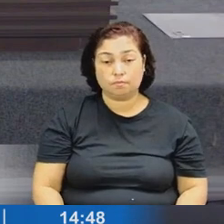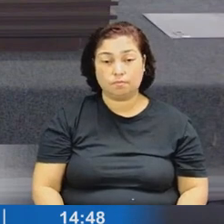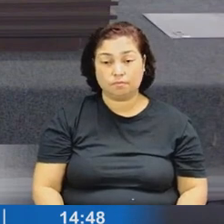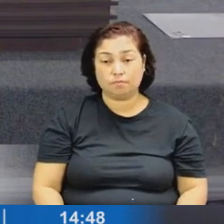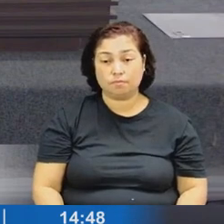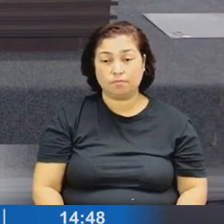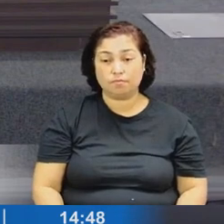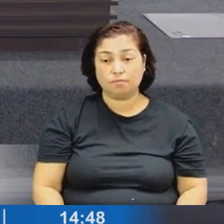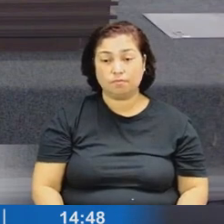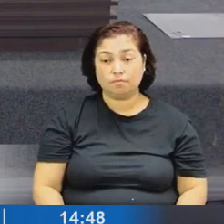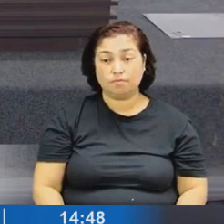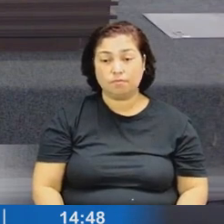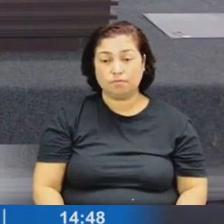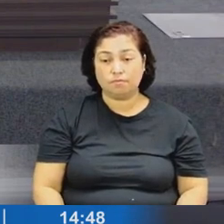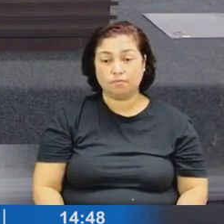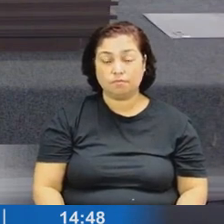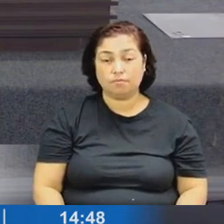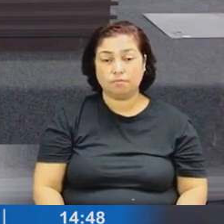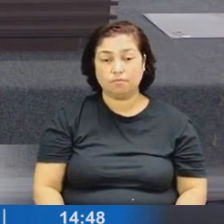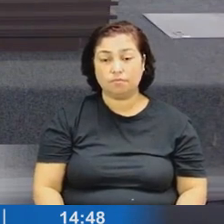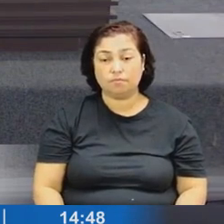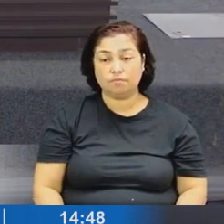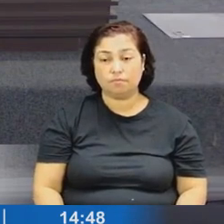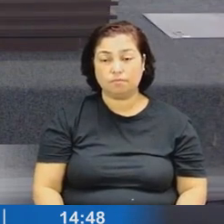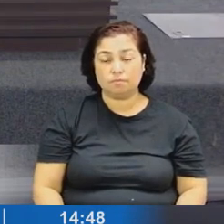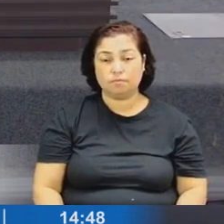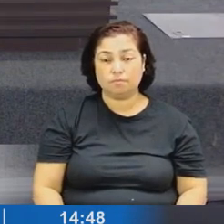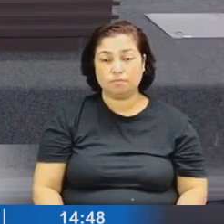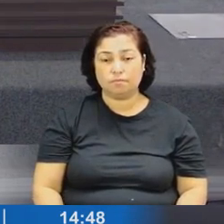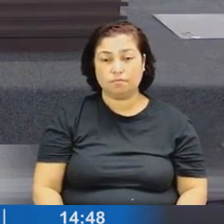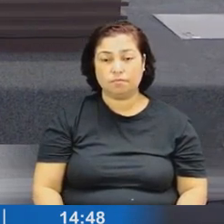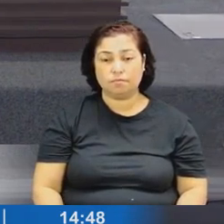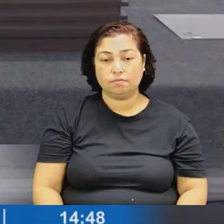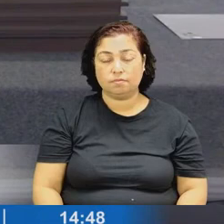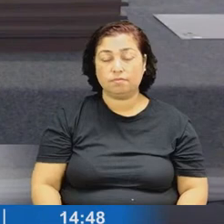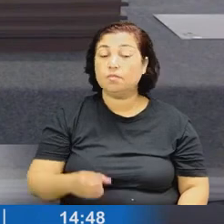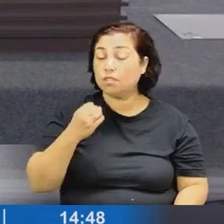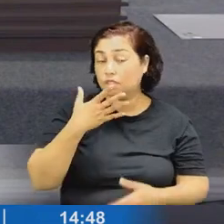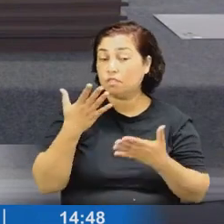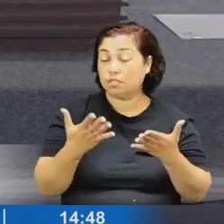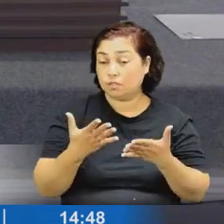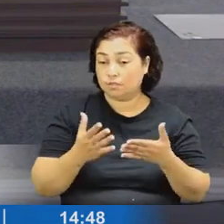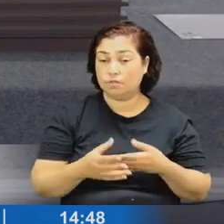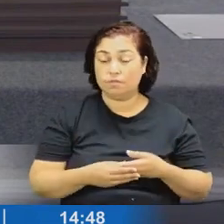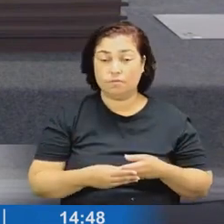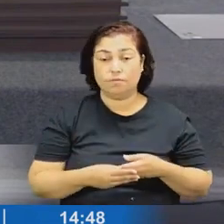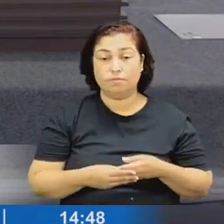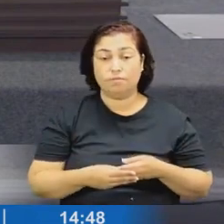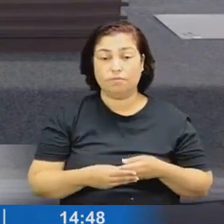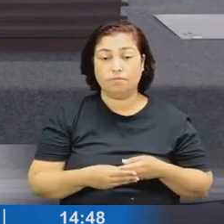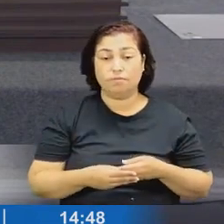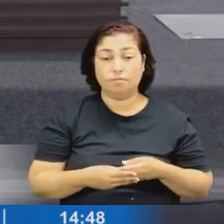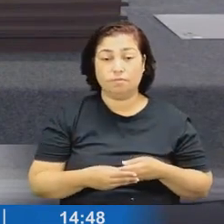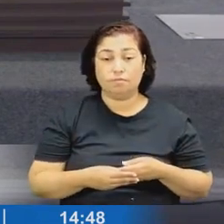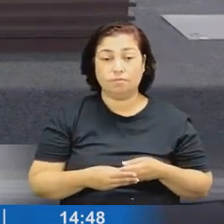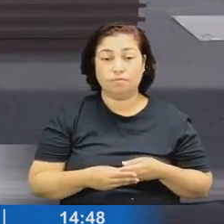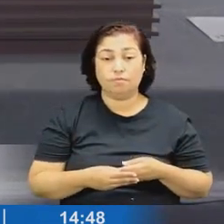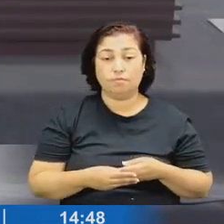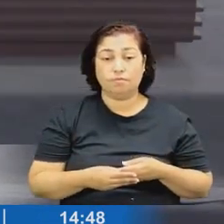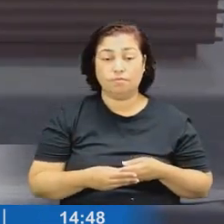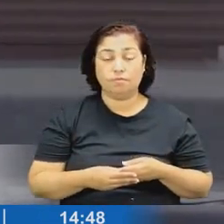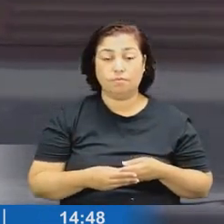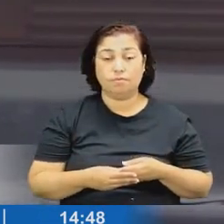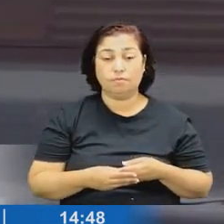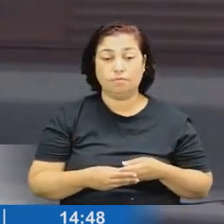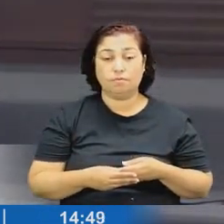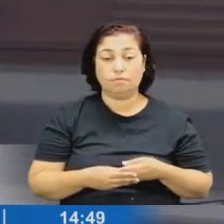legal legal legal certo legal bom você tá aqui também vai ter coisa legal para você tá acrescentar Auto alguém